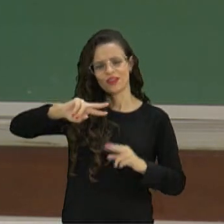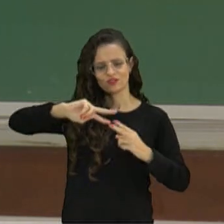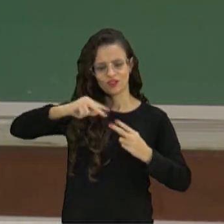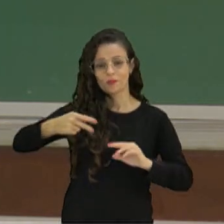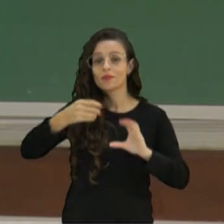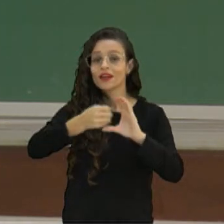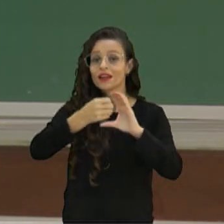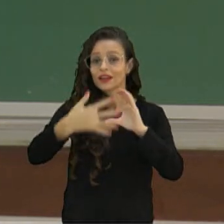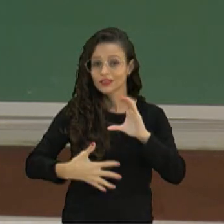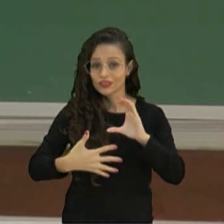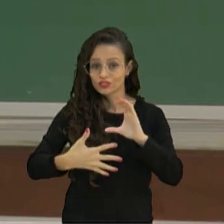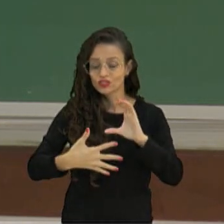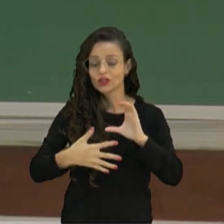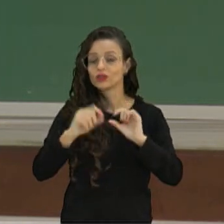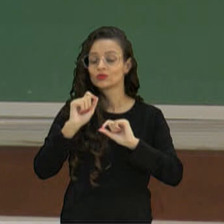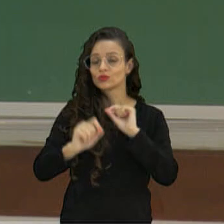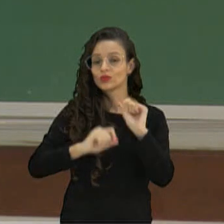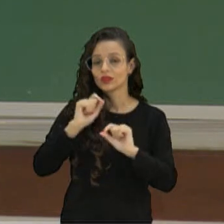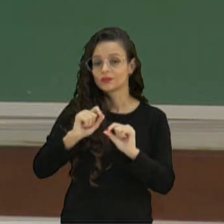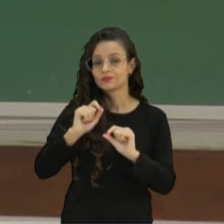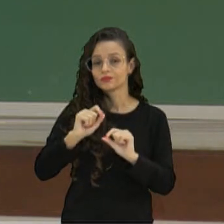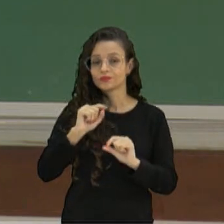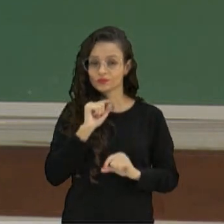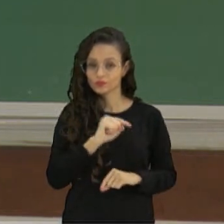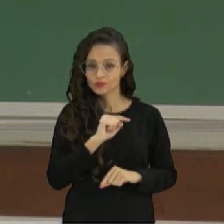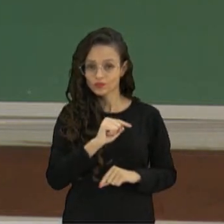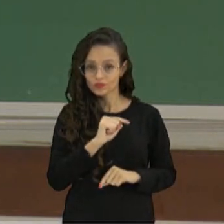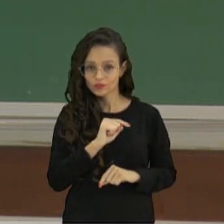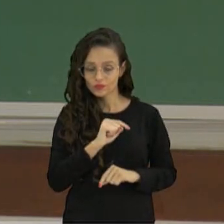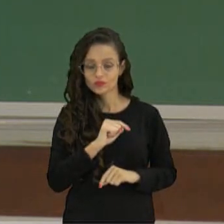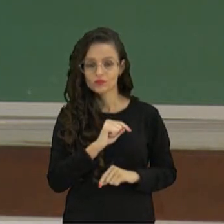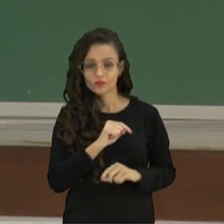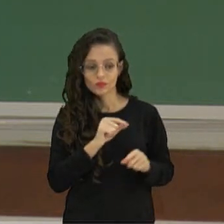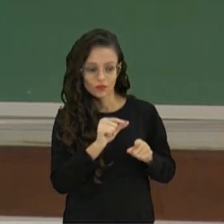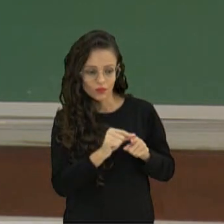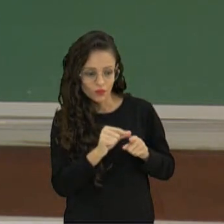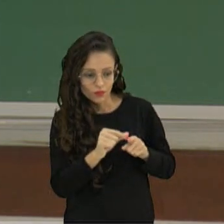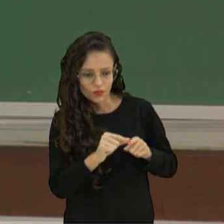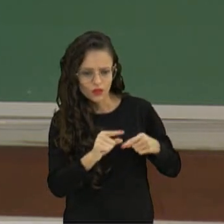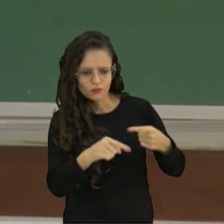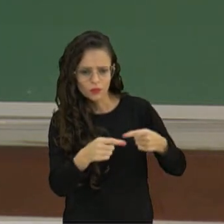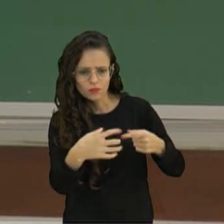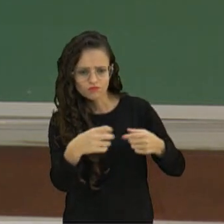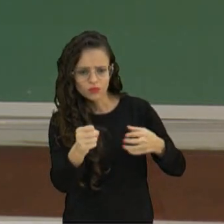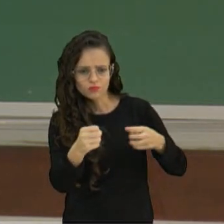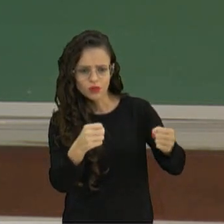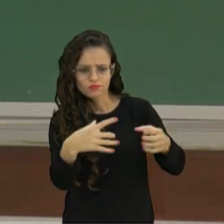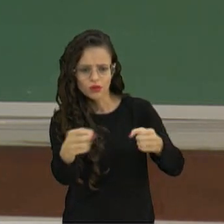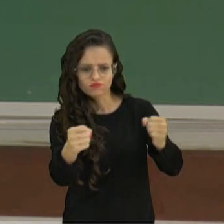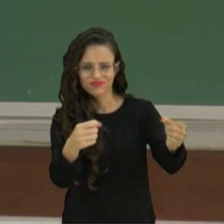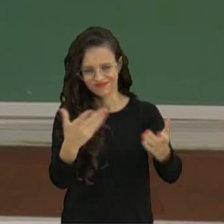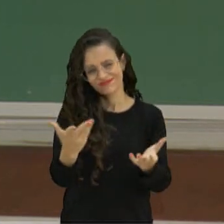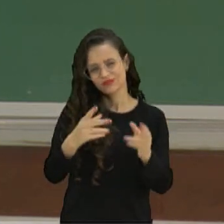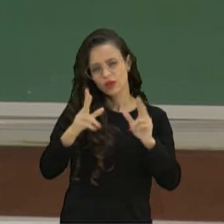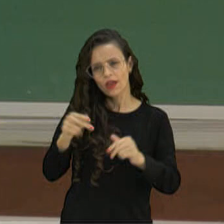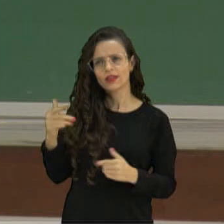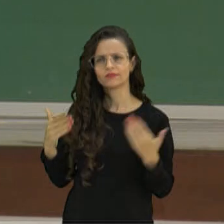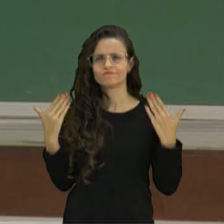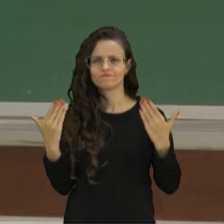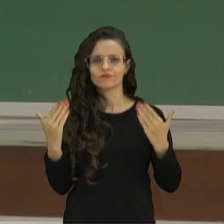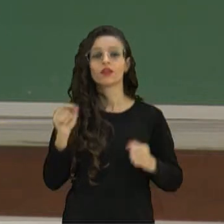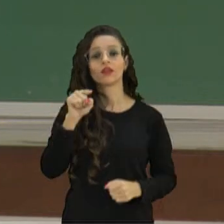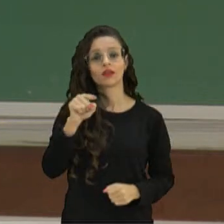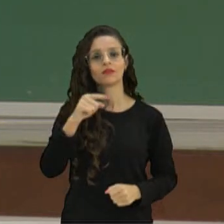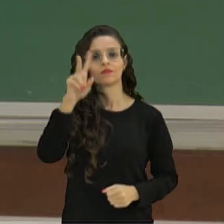de característica dos seres que o geravam aos descendentes. É como se você percebesse assim,